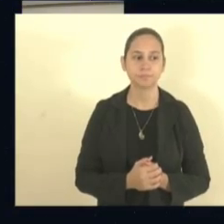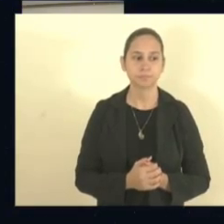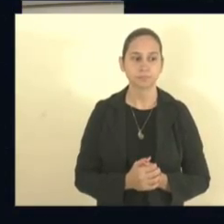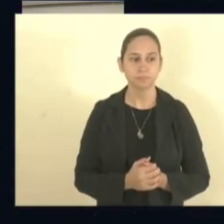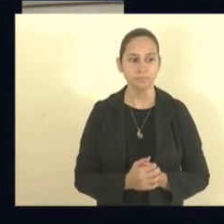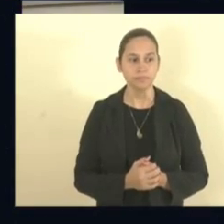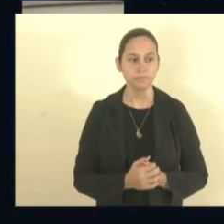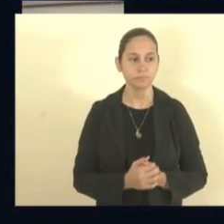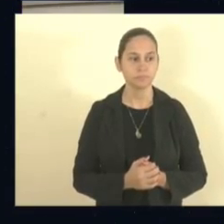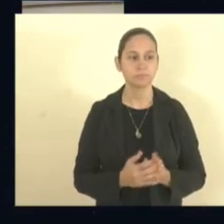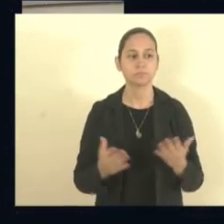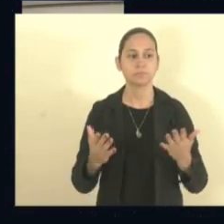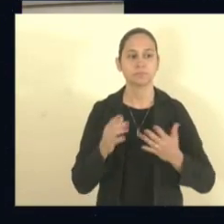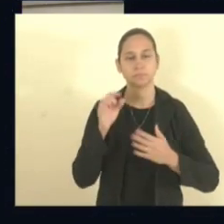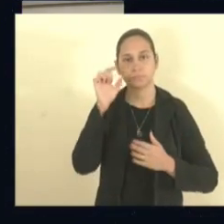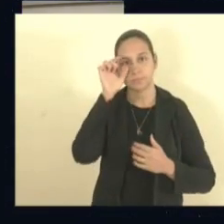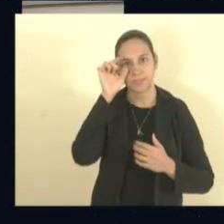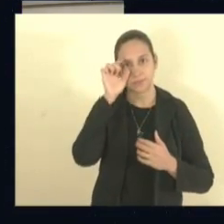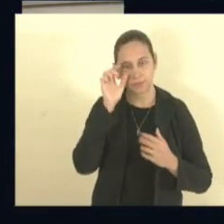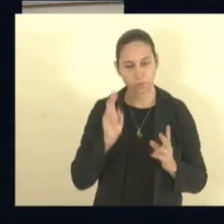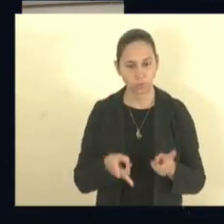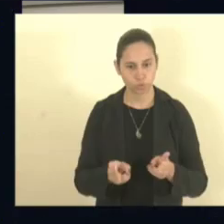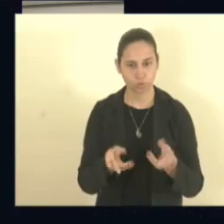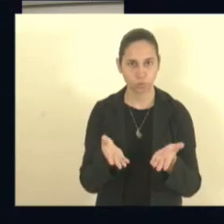Sérgio Meneghelli. Com a palavra, deputado Marcinho dos Anjos.